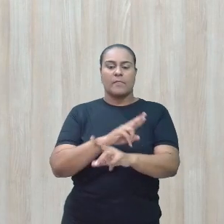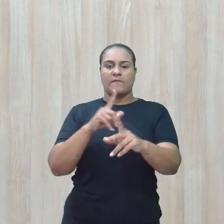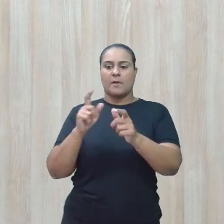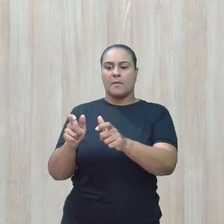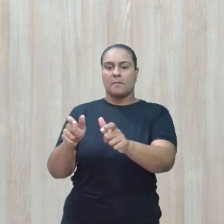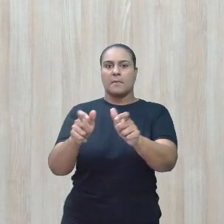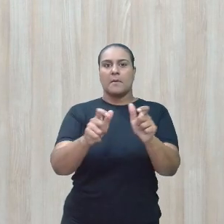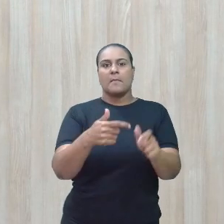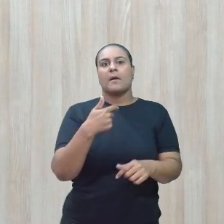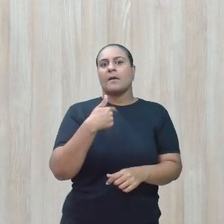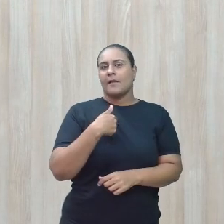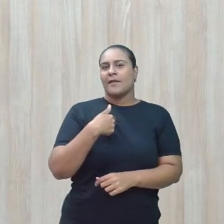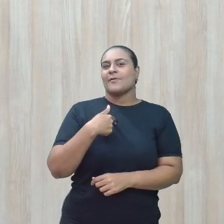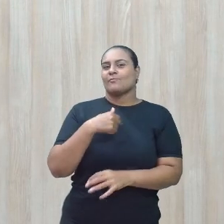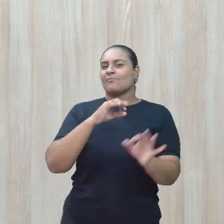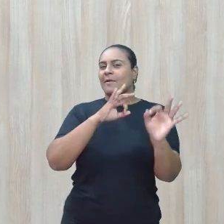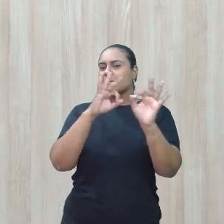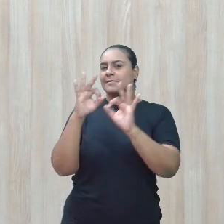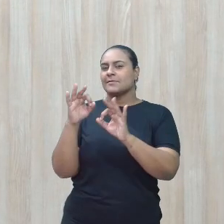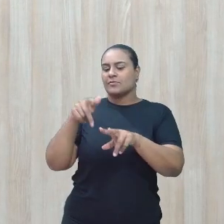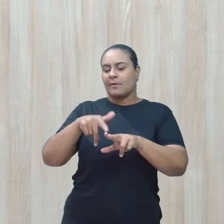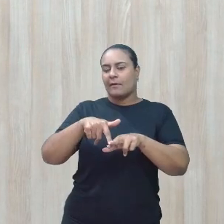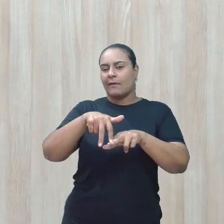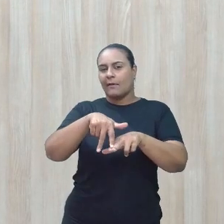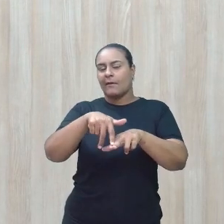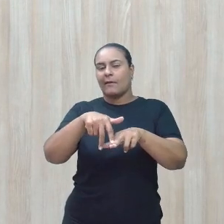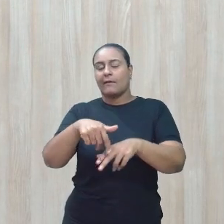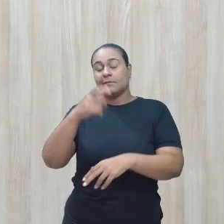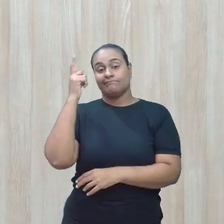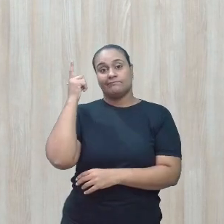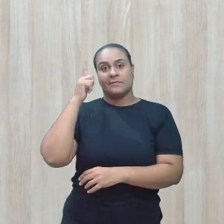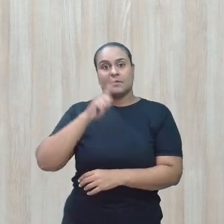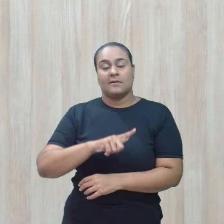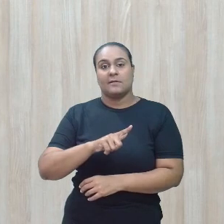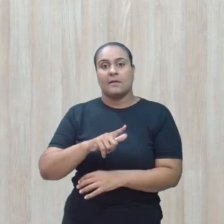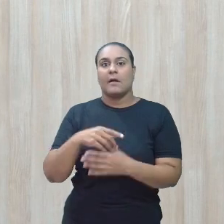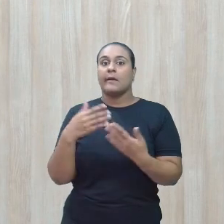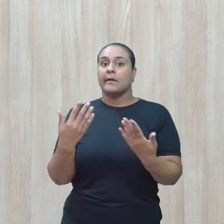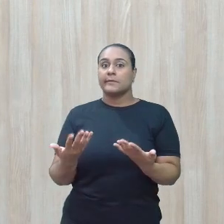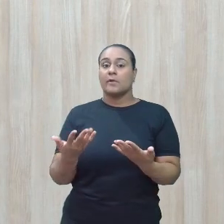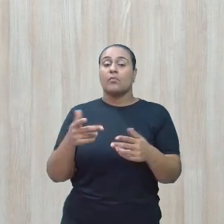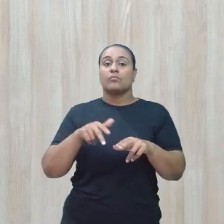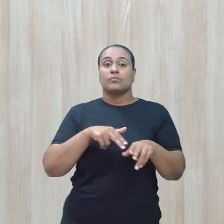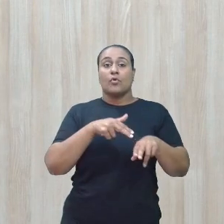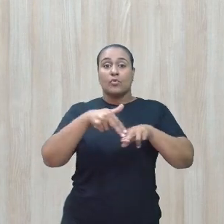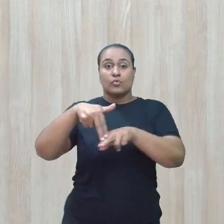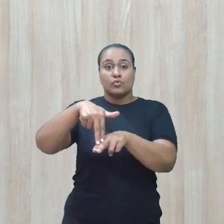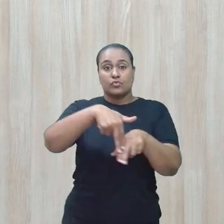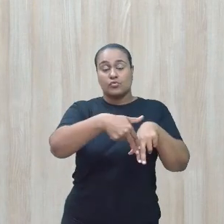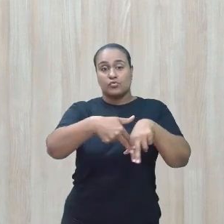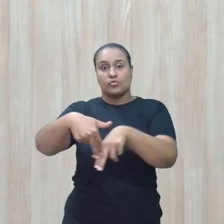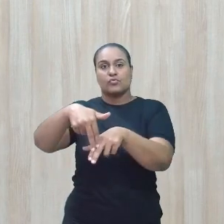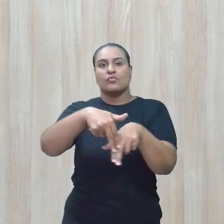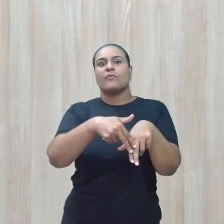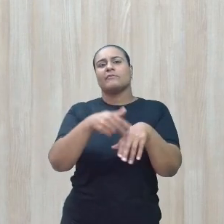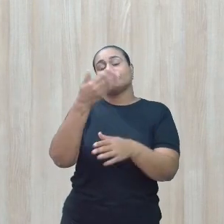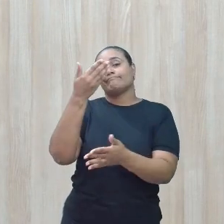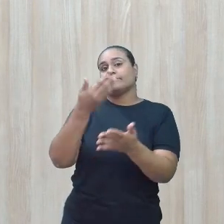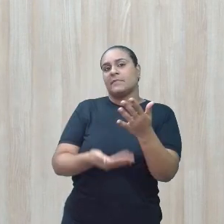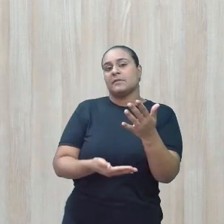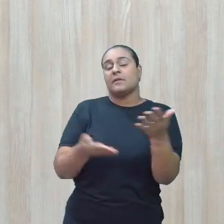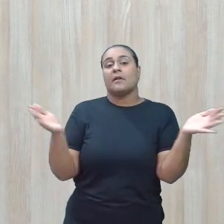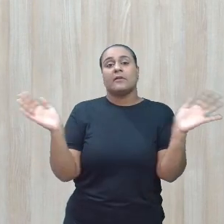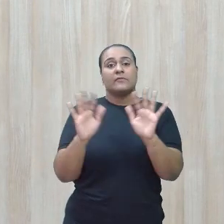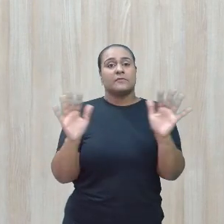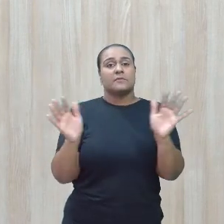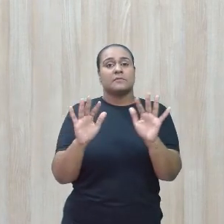Eu assisti a fadinha ganhar a medalha de prata. Ontem, infelizmente, eu assisti Medina perder no surf, né? Mas aí eu estou me despedindo,